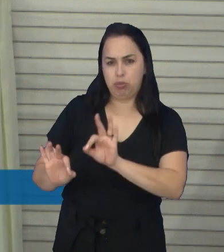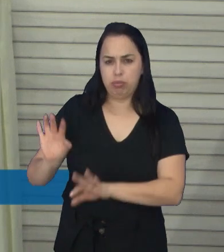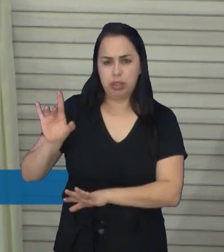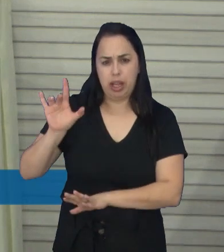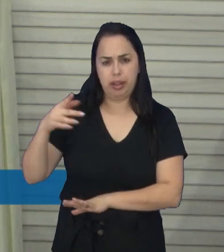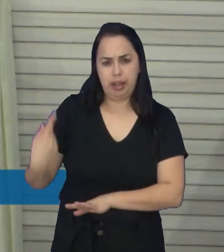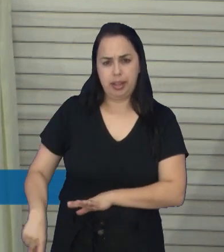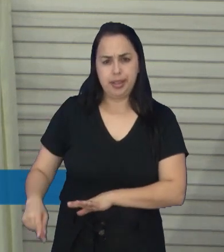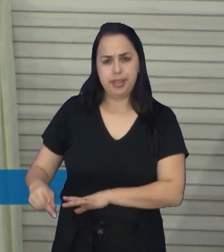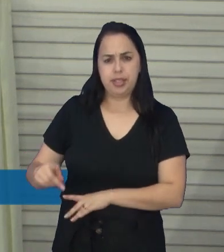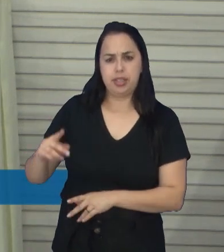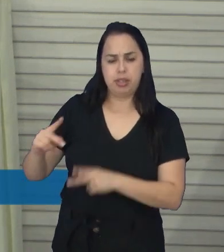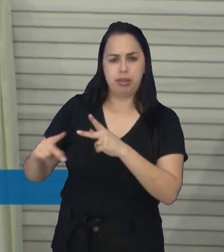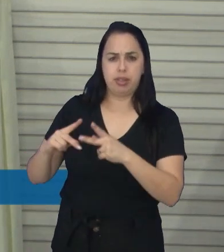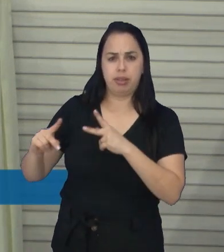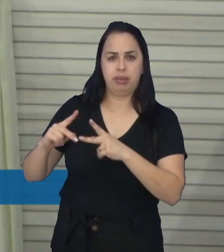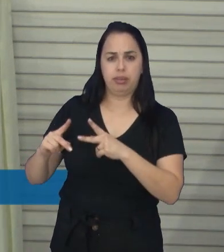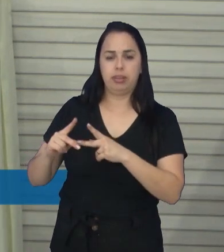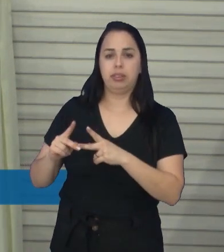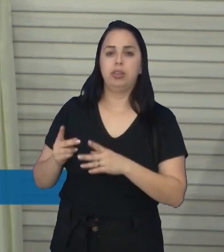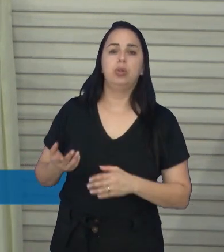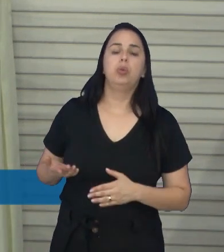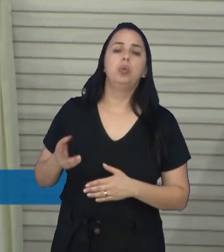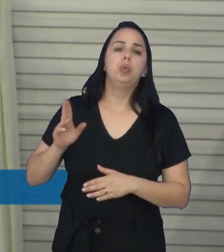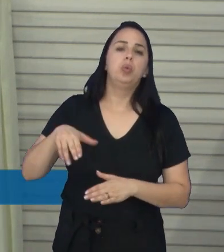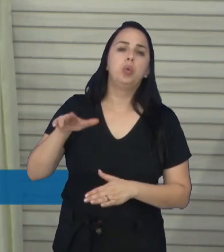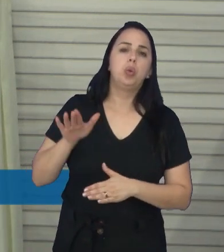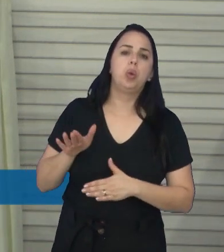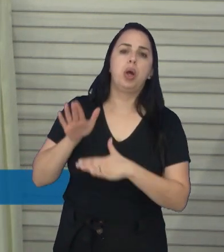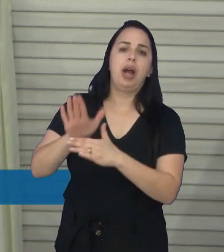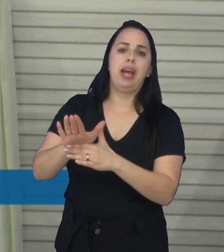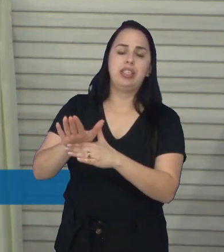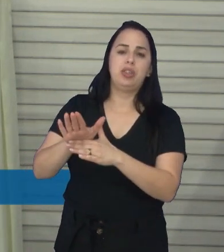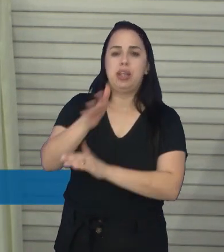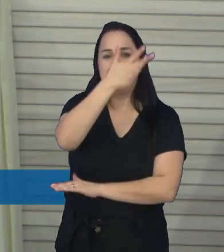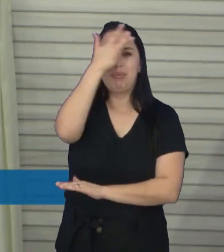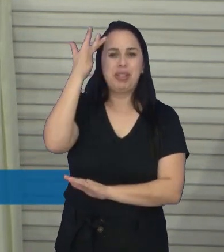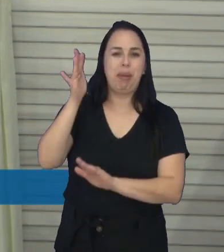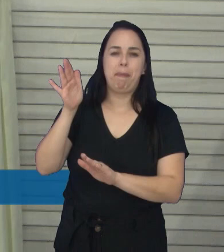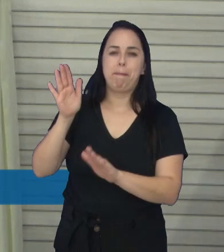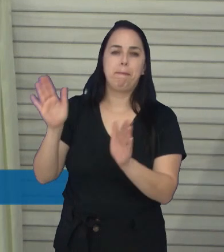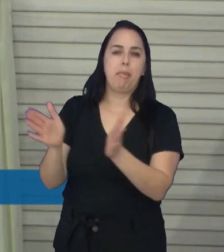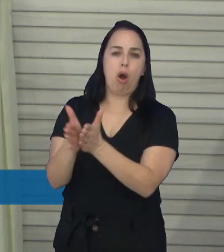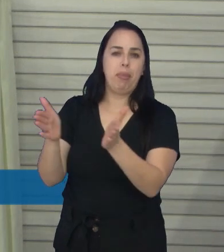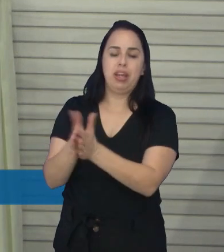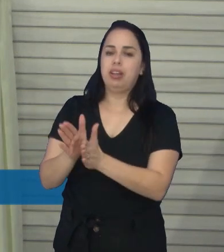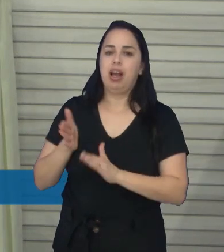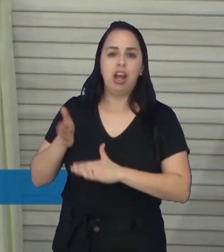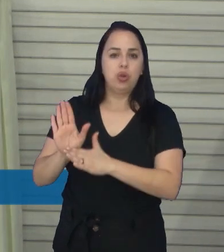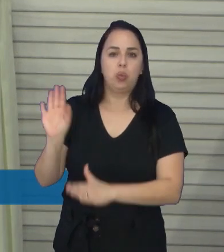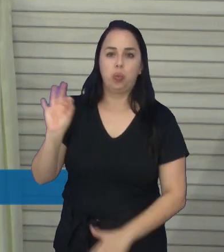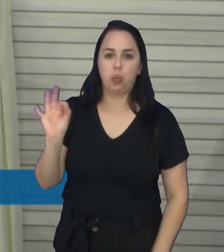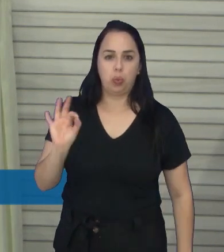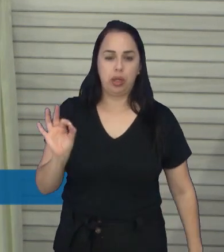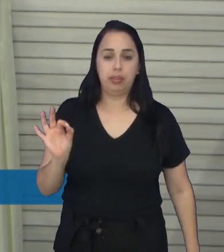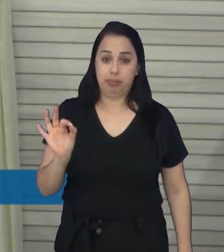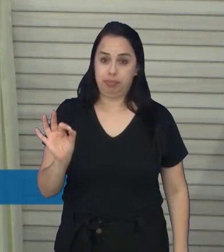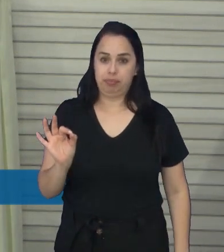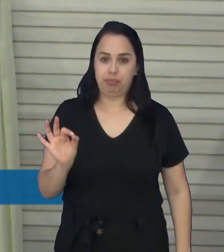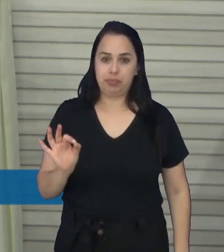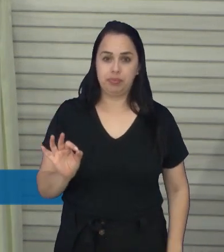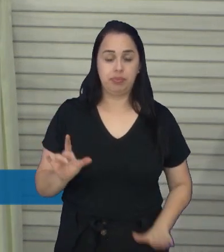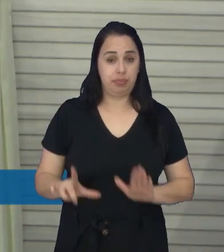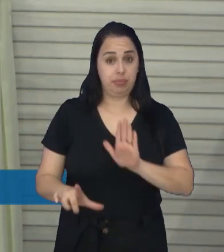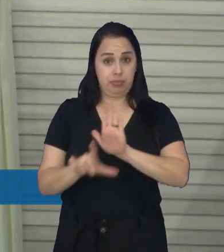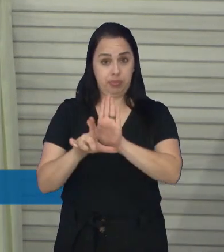ele nunca prevalece para o pobre né nossa para